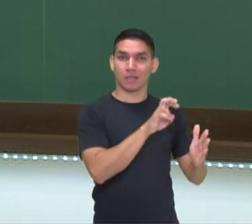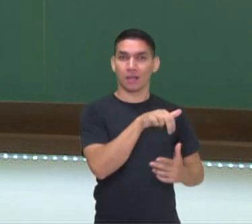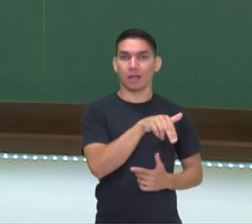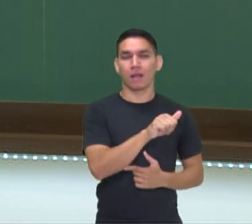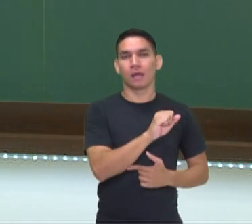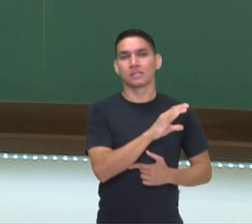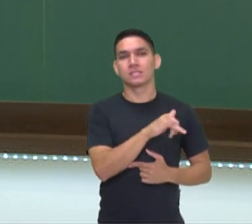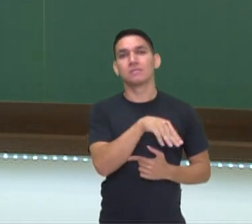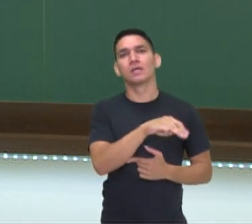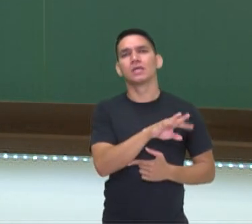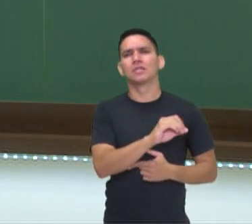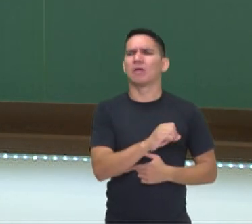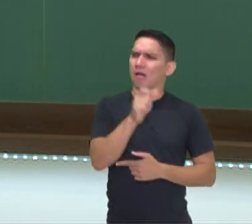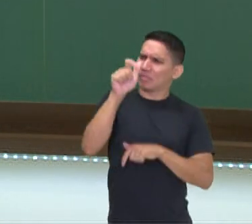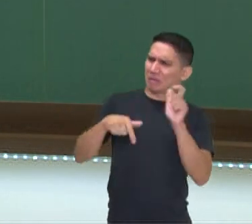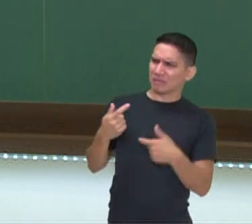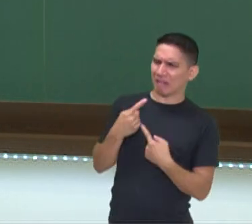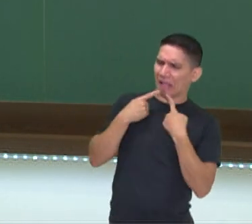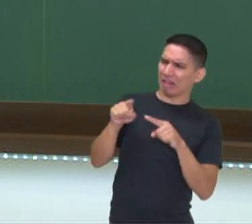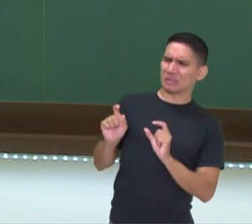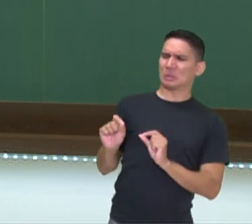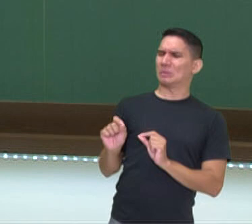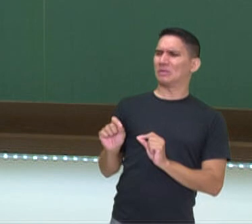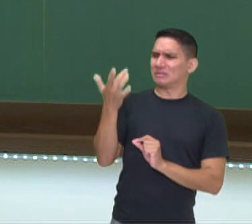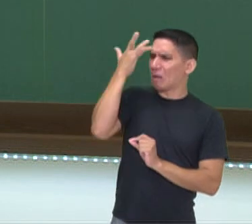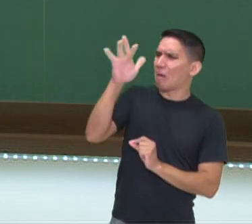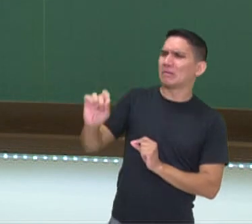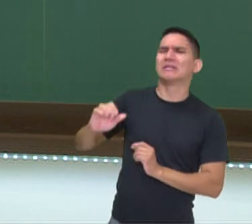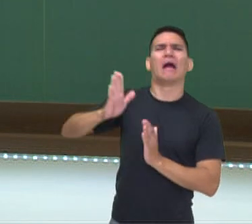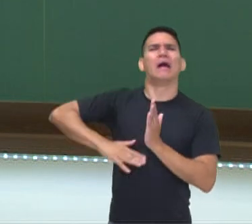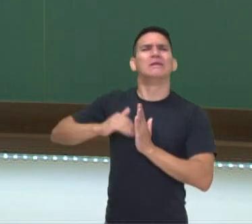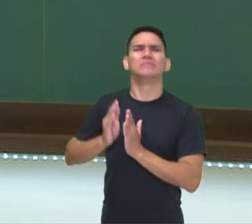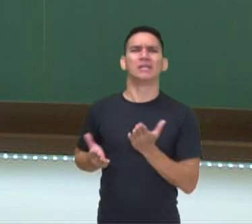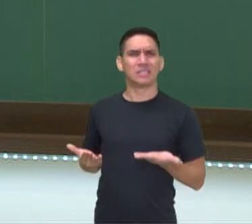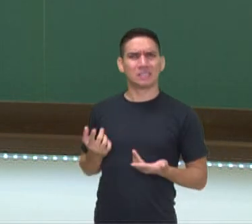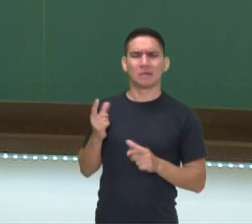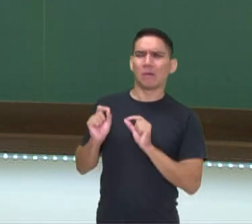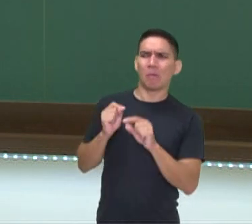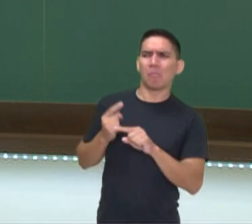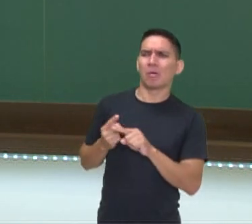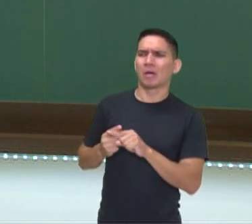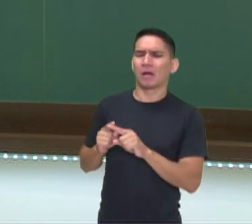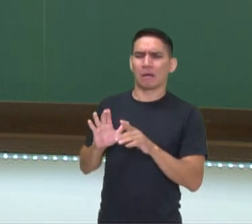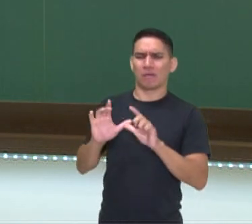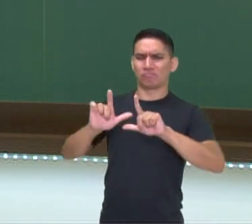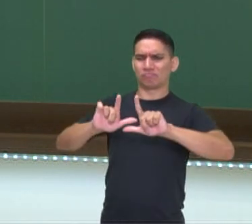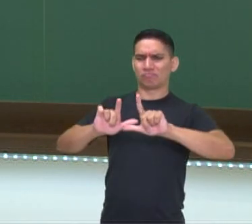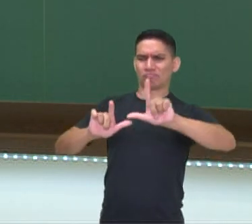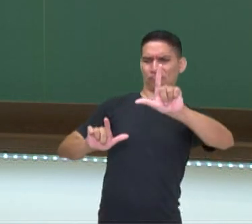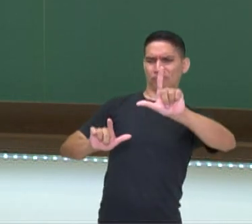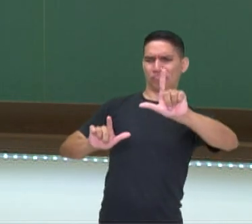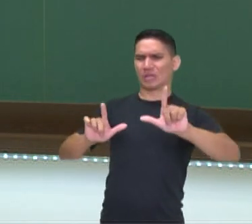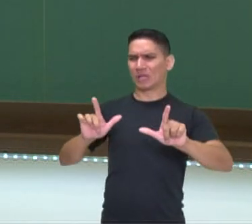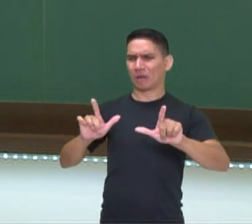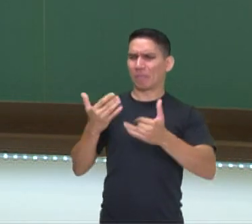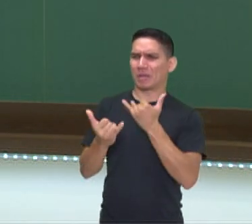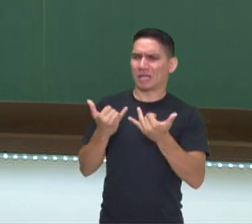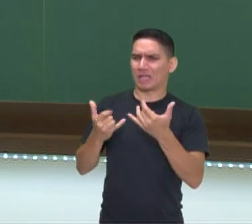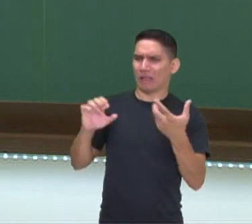até falavam, mas o que esses caras estão fazendo? Eles não sabem pintar. Por quê? Porque eles estão fora de proporção, eles estão fora